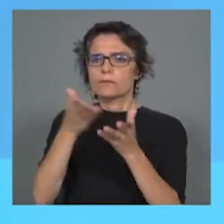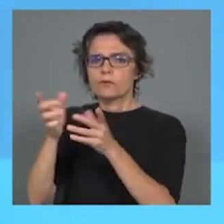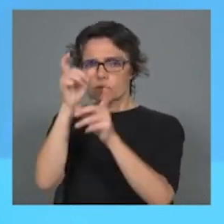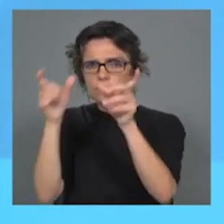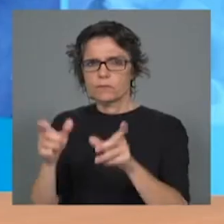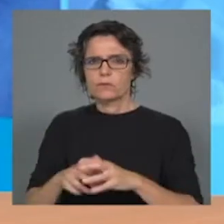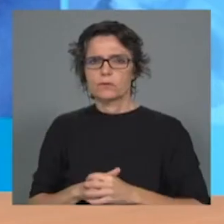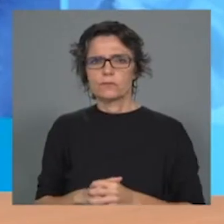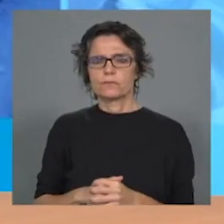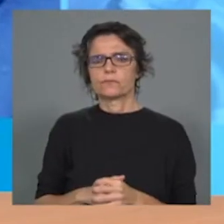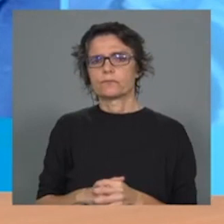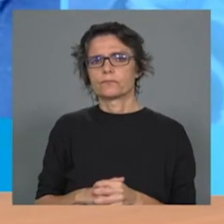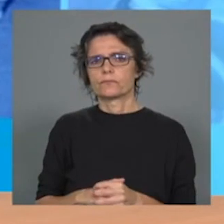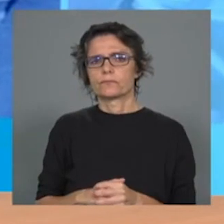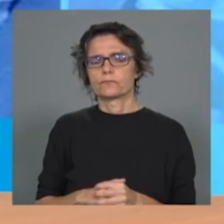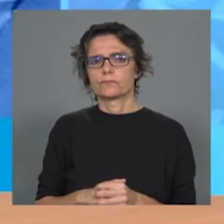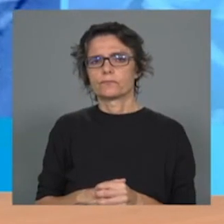era? Sim, mas